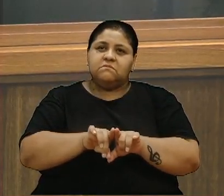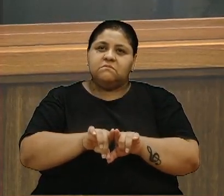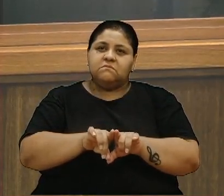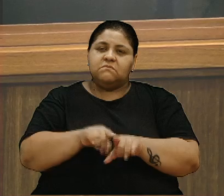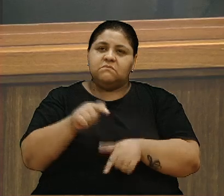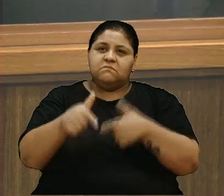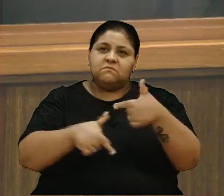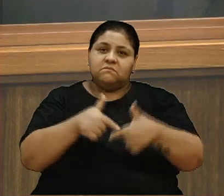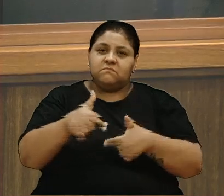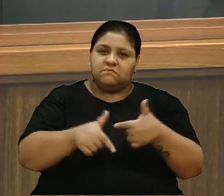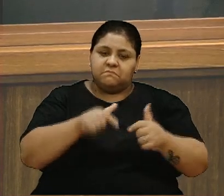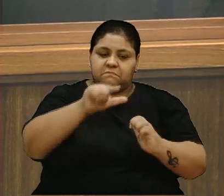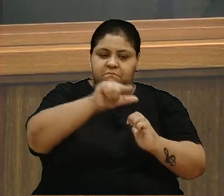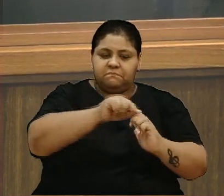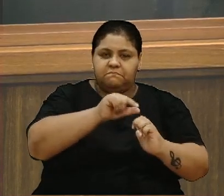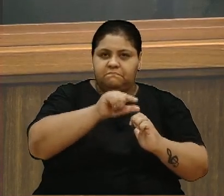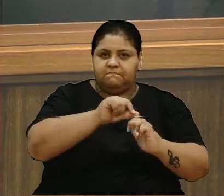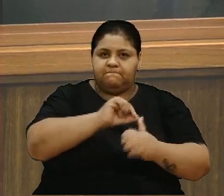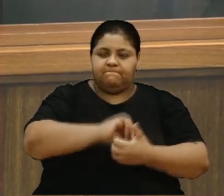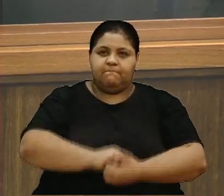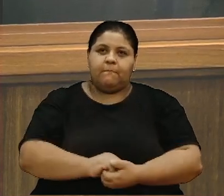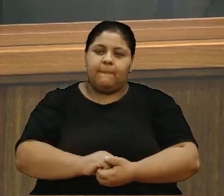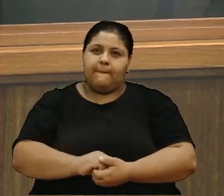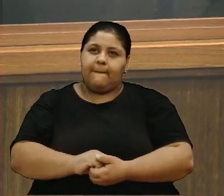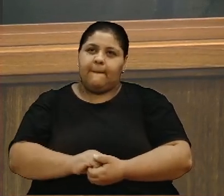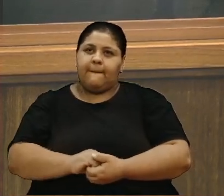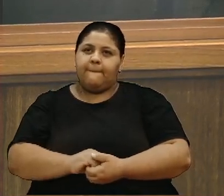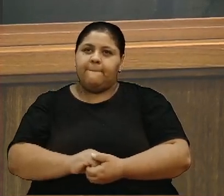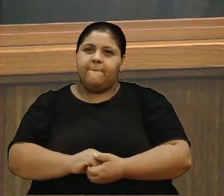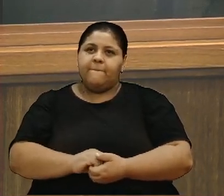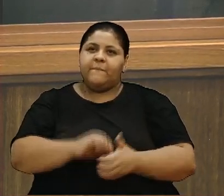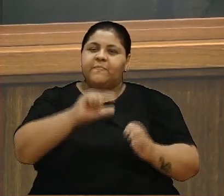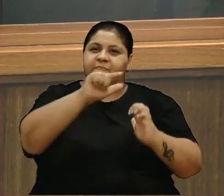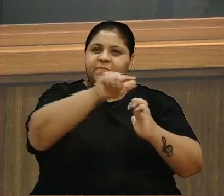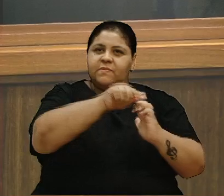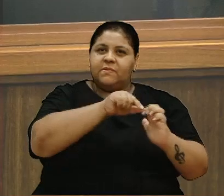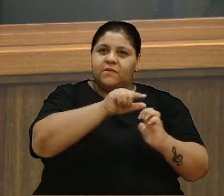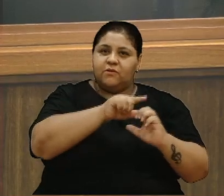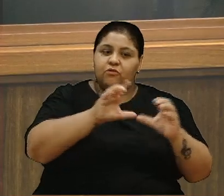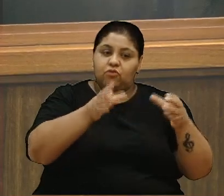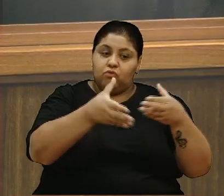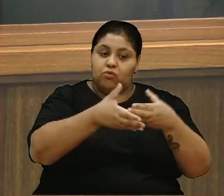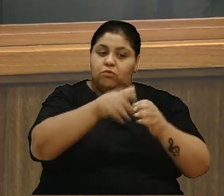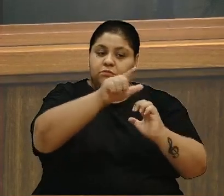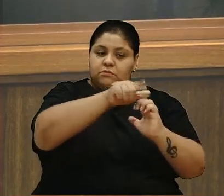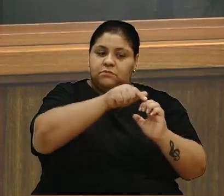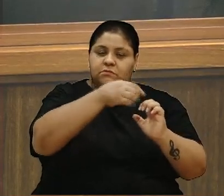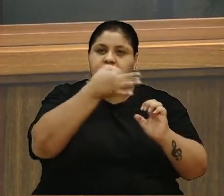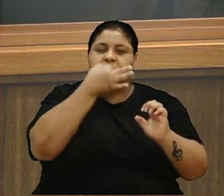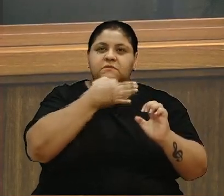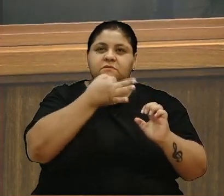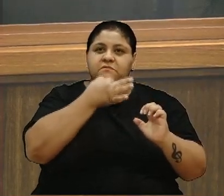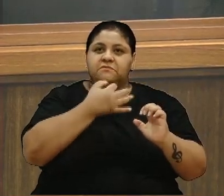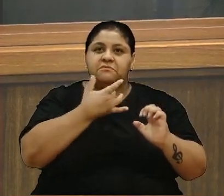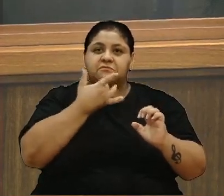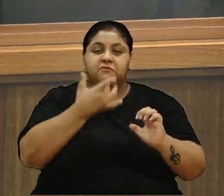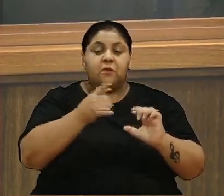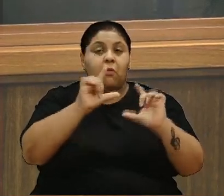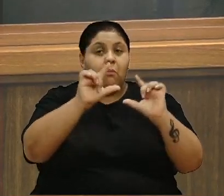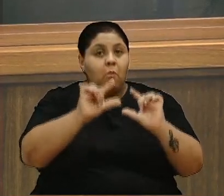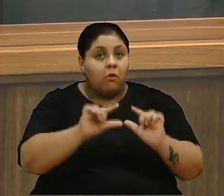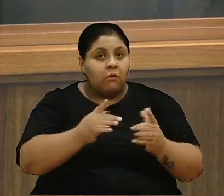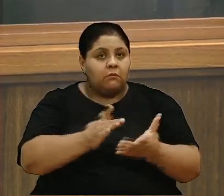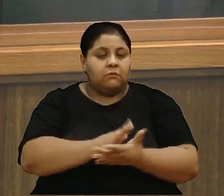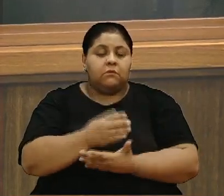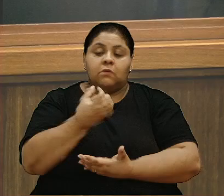atividades empresariais. Os empresários, a classe empresarial de Caxias se manifestou muito pouco. Então,